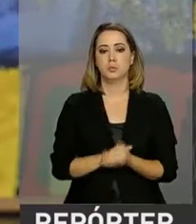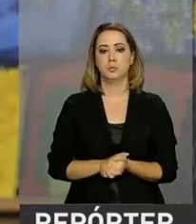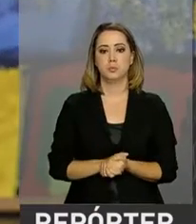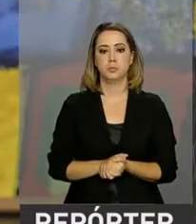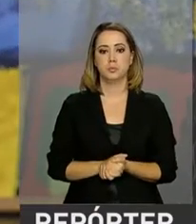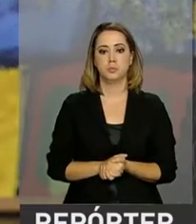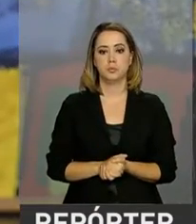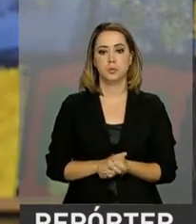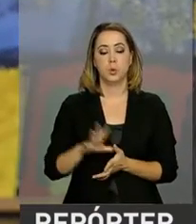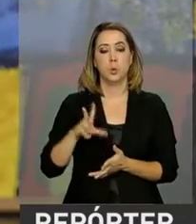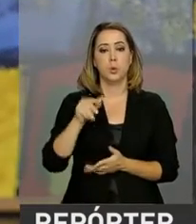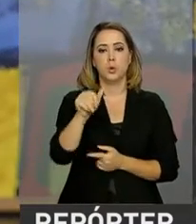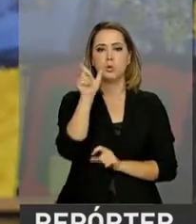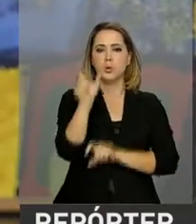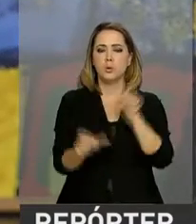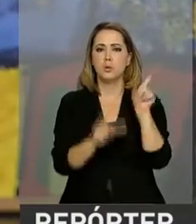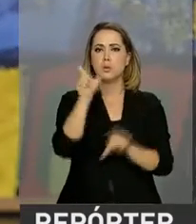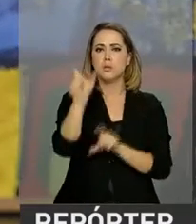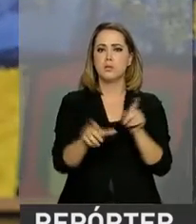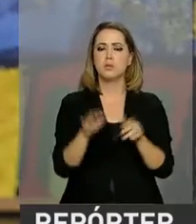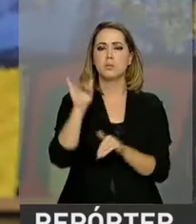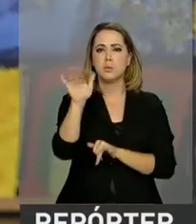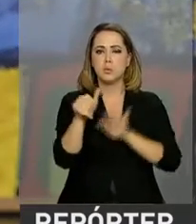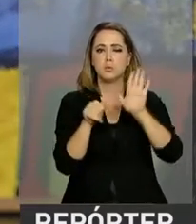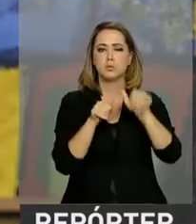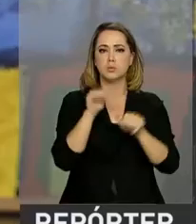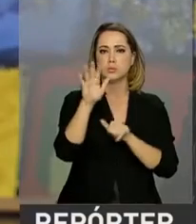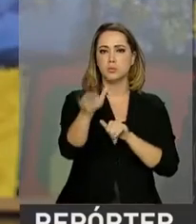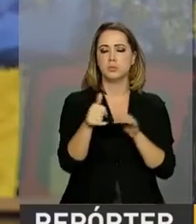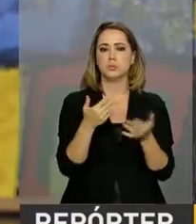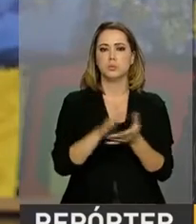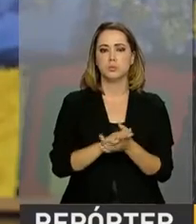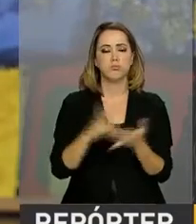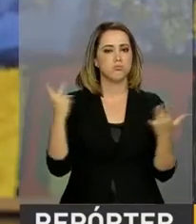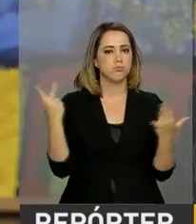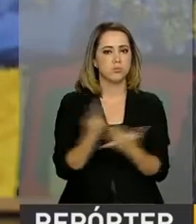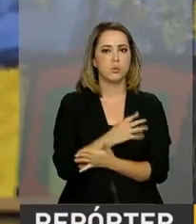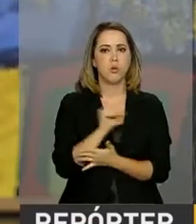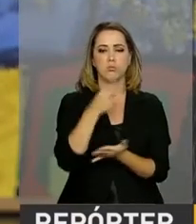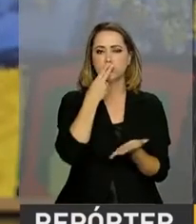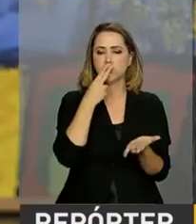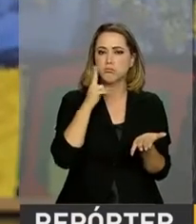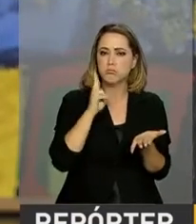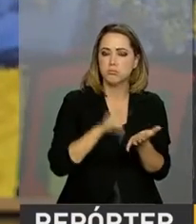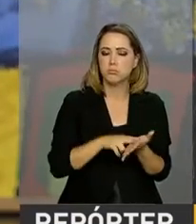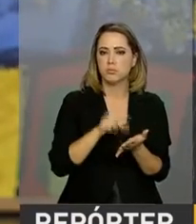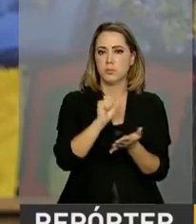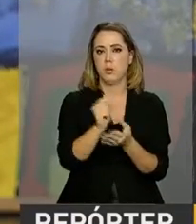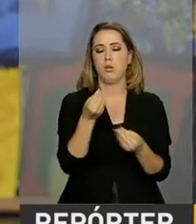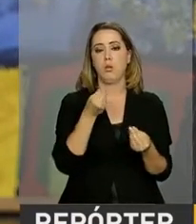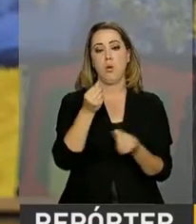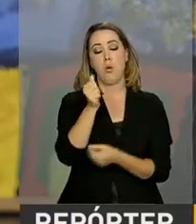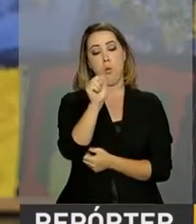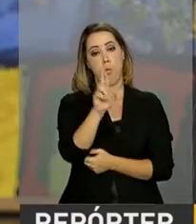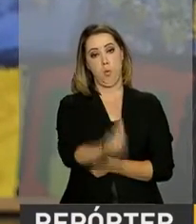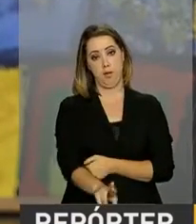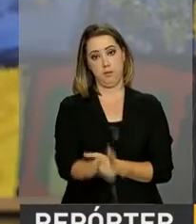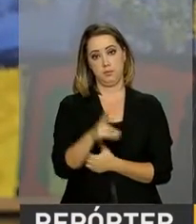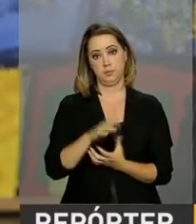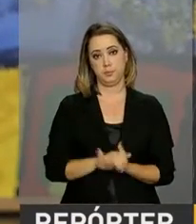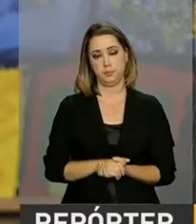beneficiários todas as pessoas serão convocadas por meio de carta com aviso de recebimento